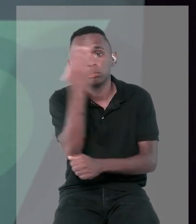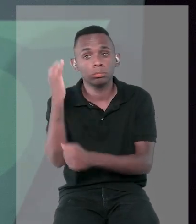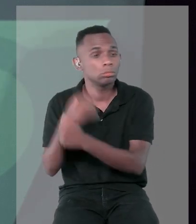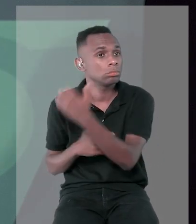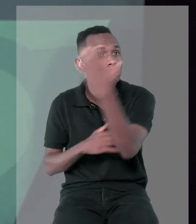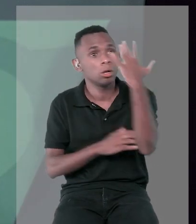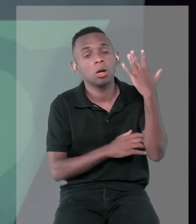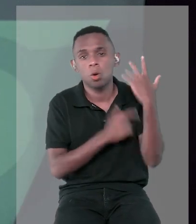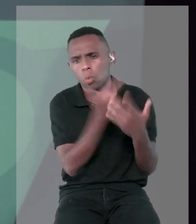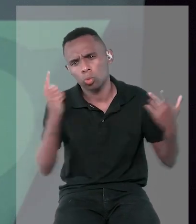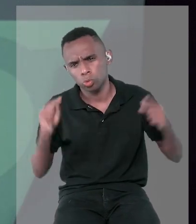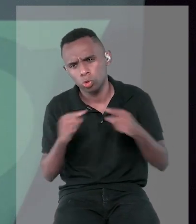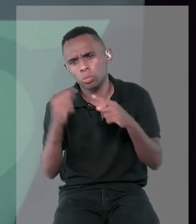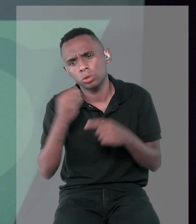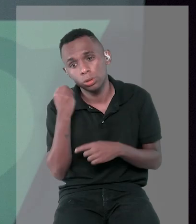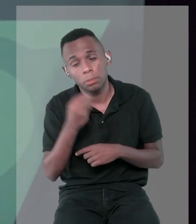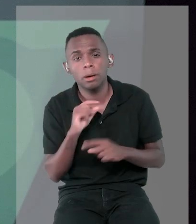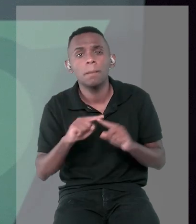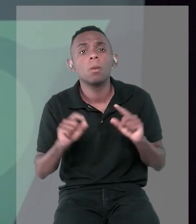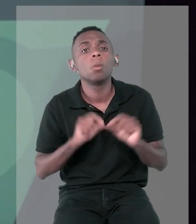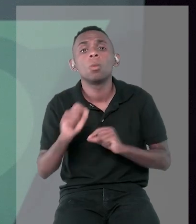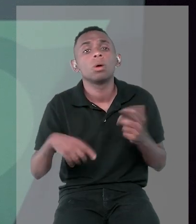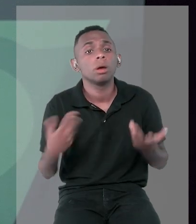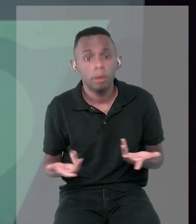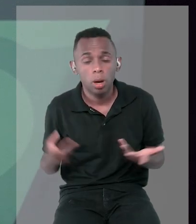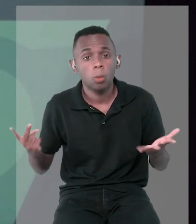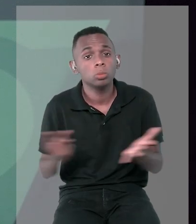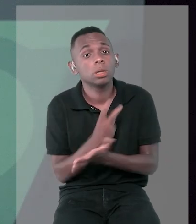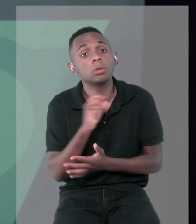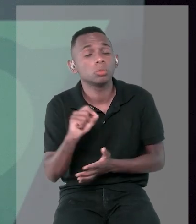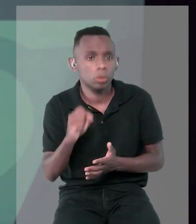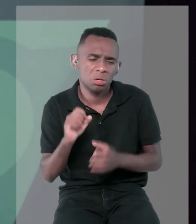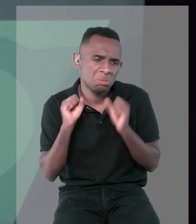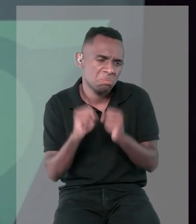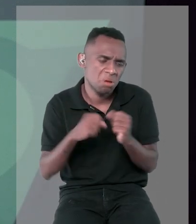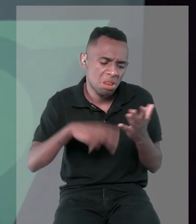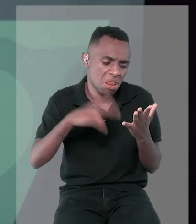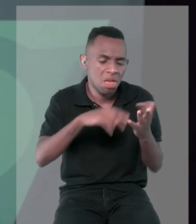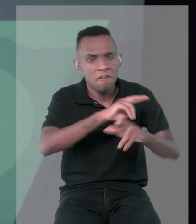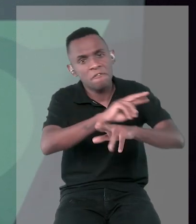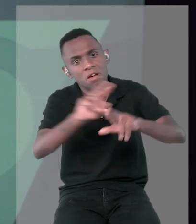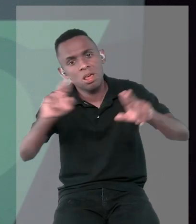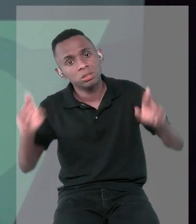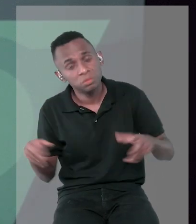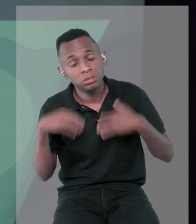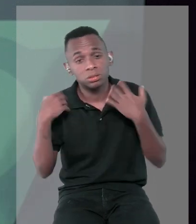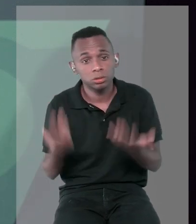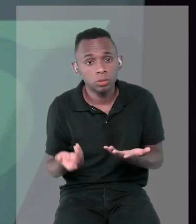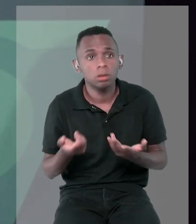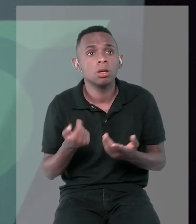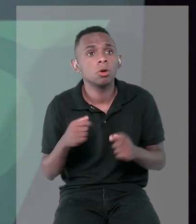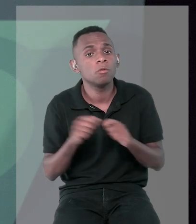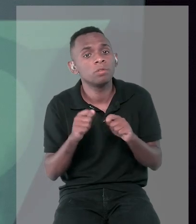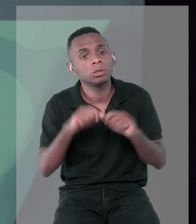Então, ali é um outro tipo de experiência. Mas o que é? O que acontece? Você pode ler diversas vezes. Né? Então, eu